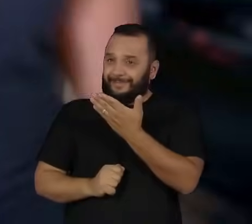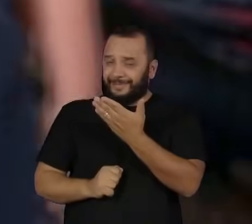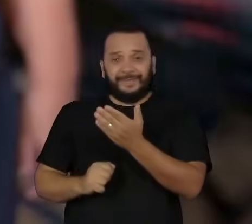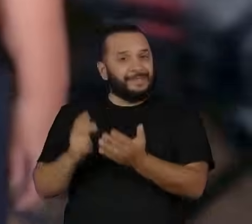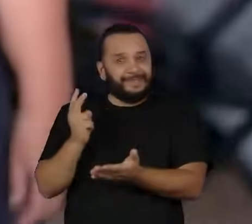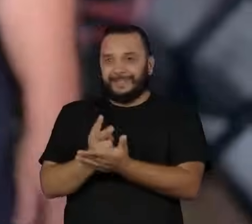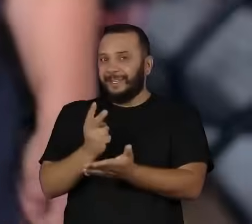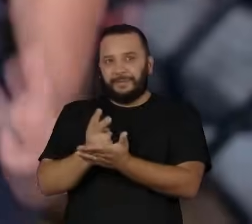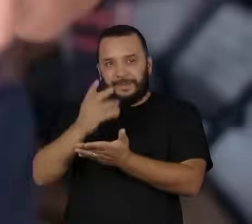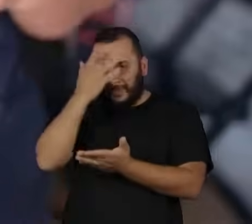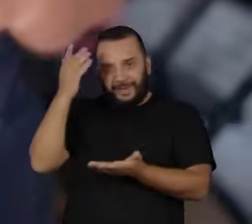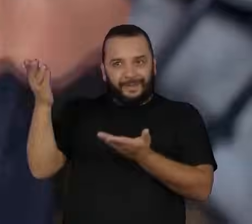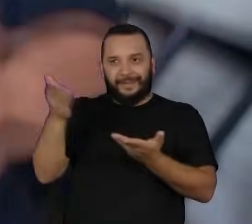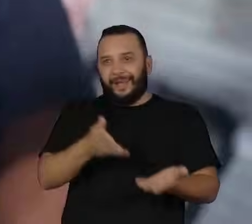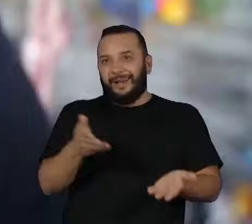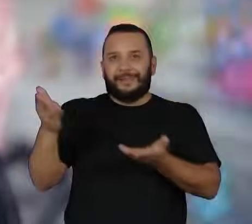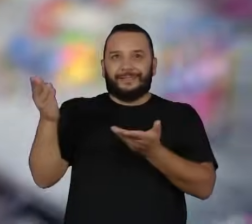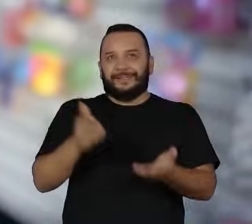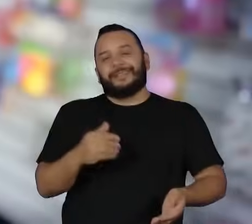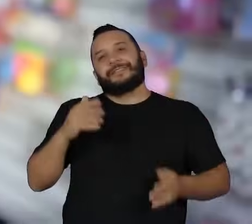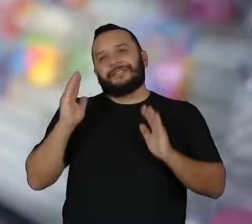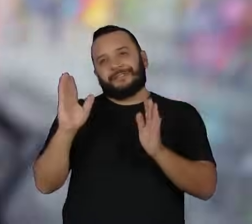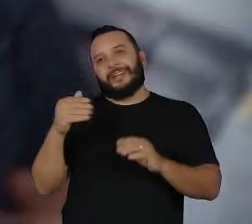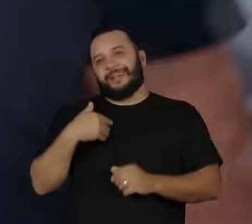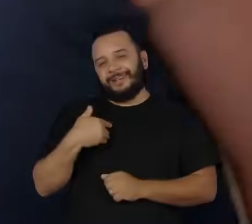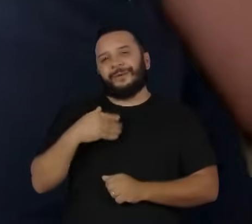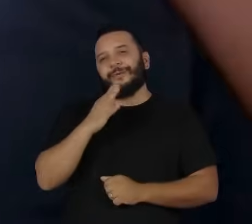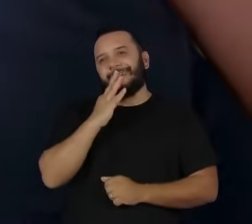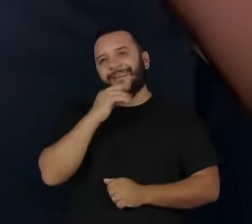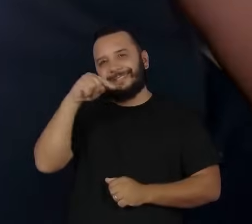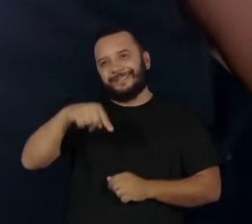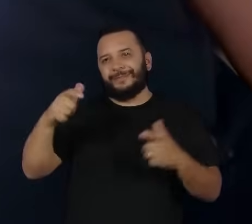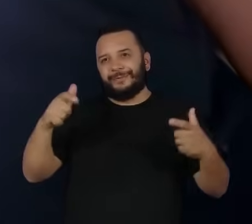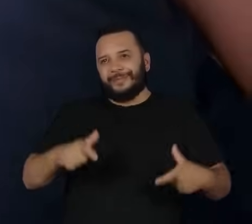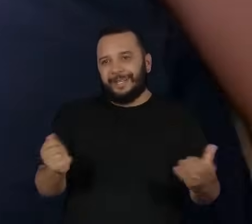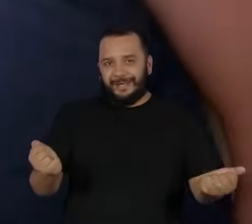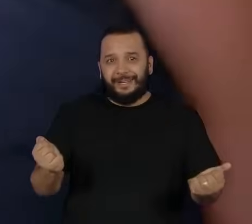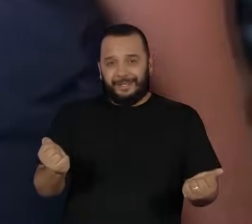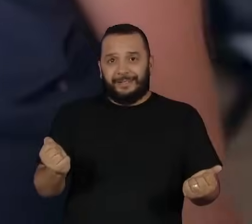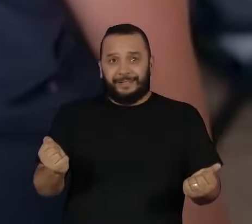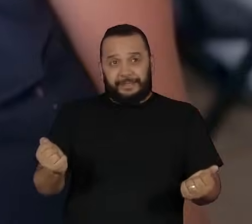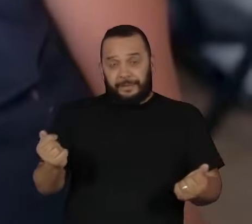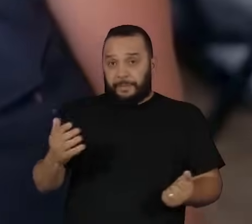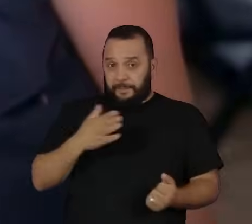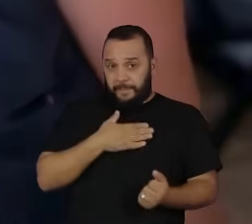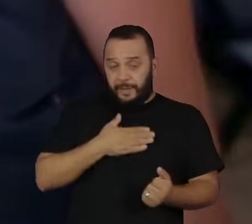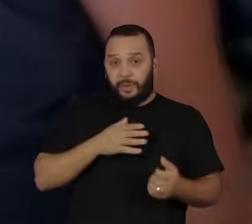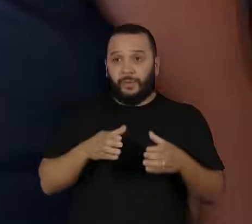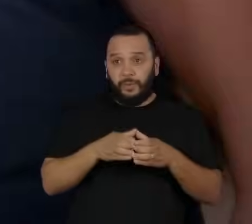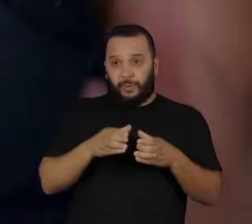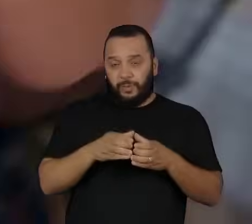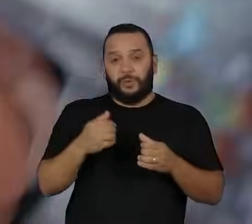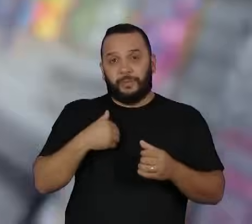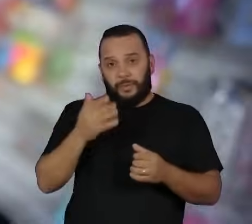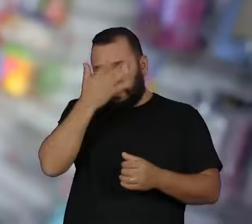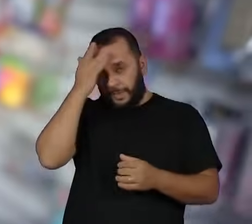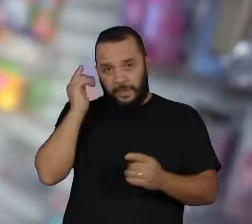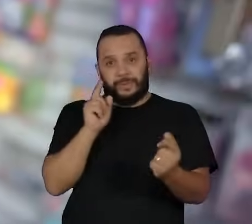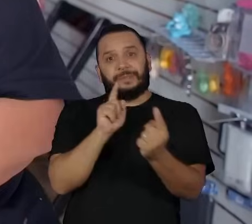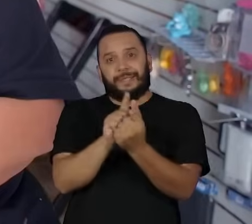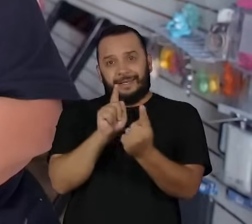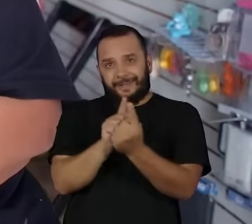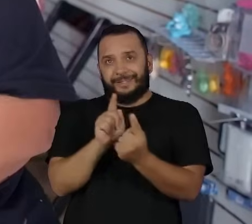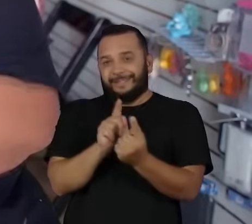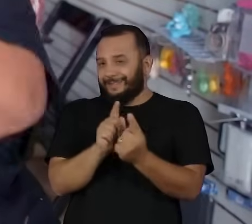bastante frequente, porque o pessoal já é conhecido aqui como ponto de coleta, né? Então, tanto no meu pessoal como meus clientes já trazem bastante frequentemente aqui na